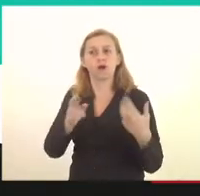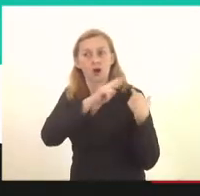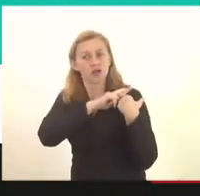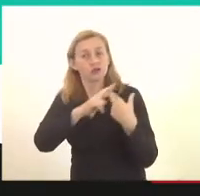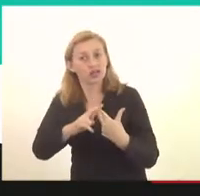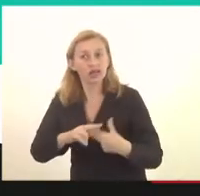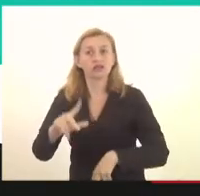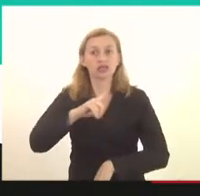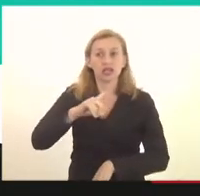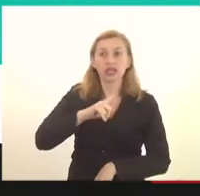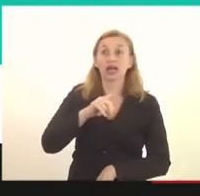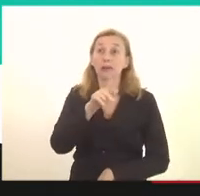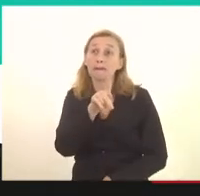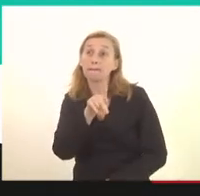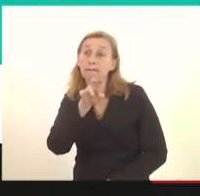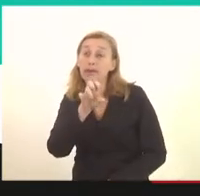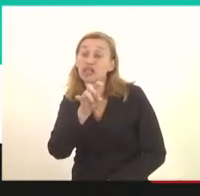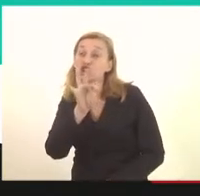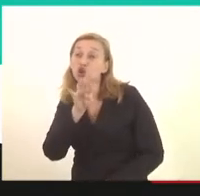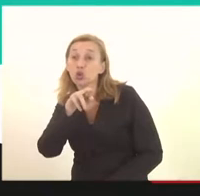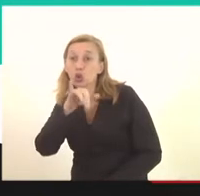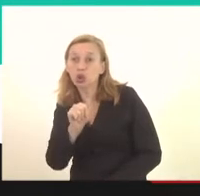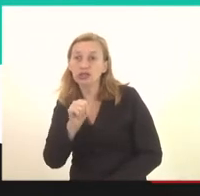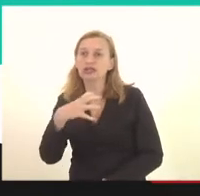ela se sentia muito, vamos dizer assim,